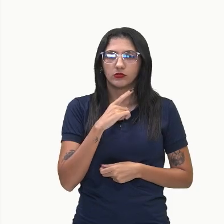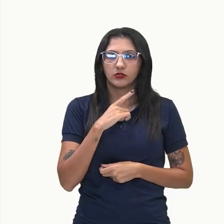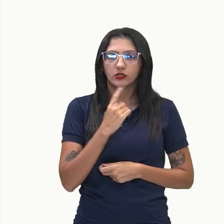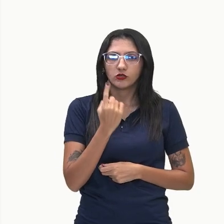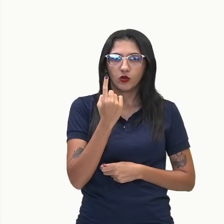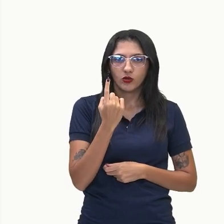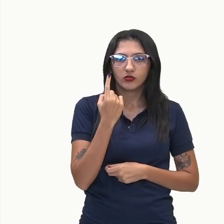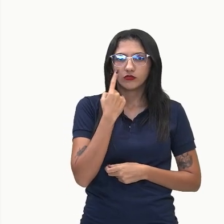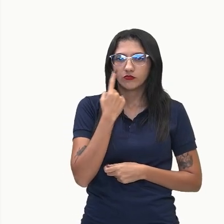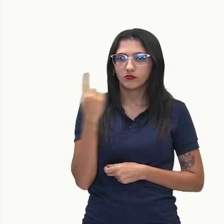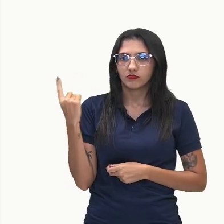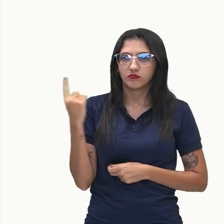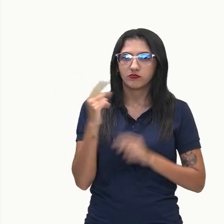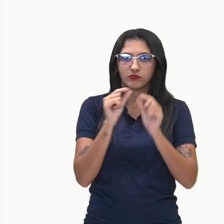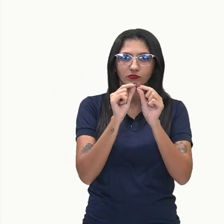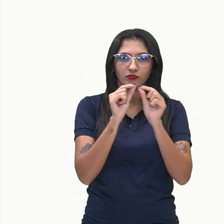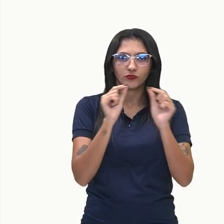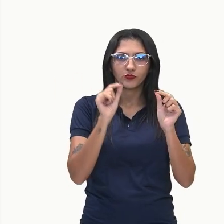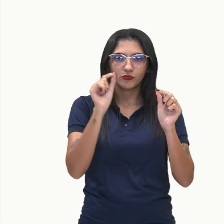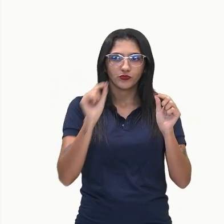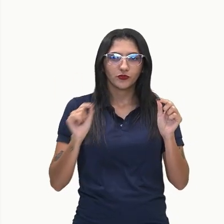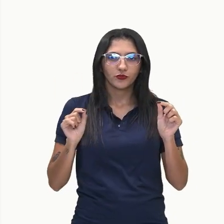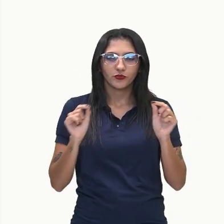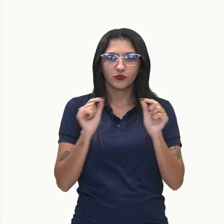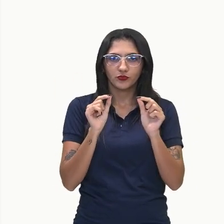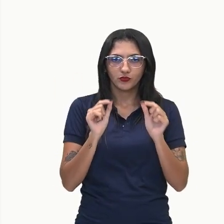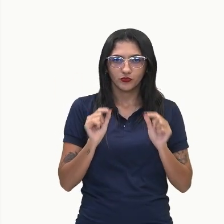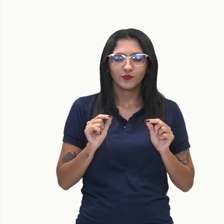Esse ponto aqui e esse outro ponto.